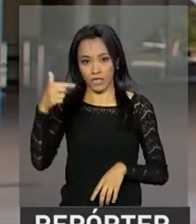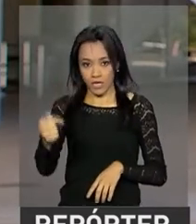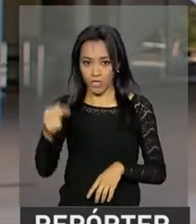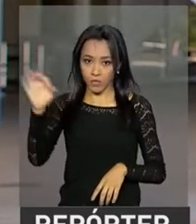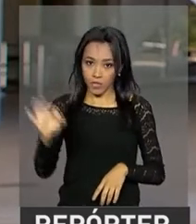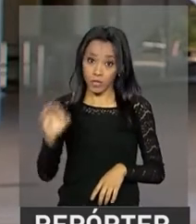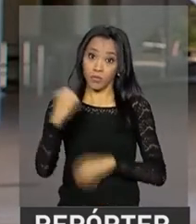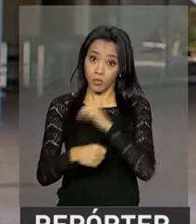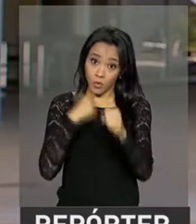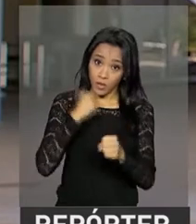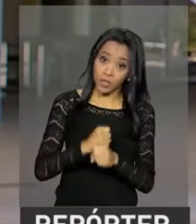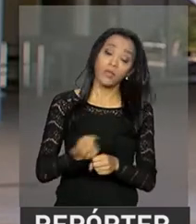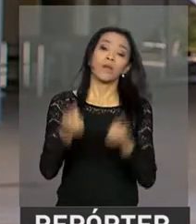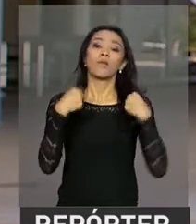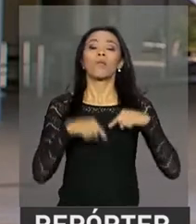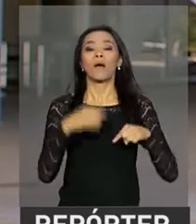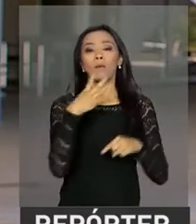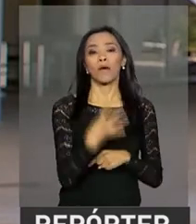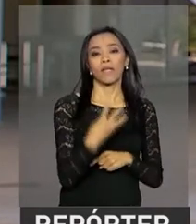48,7% ao ano para